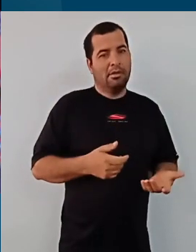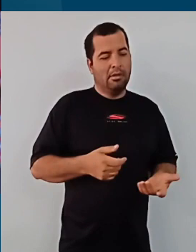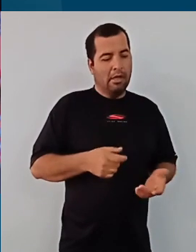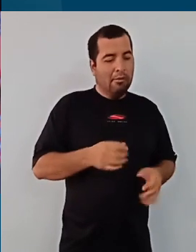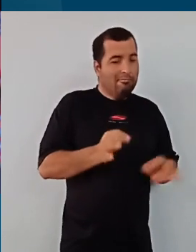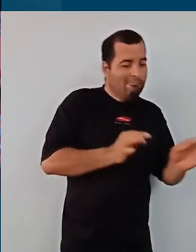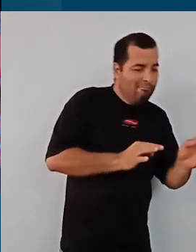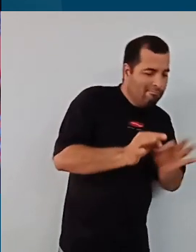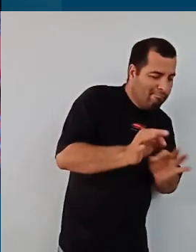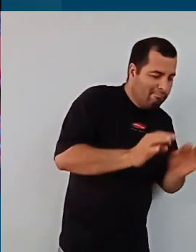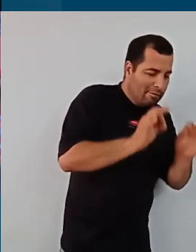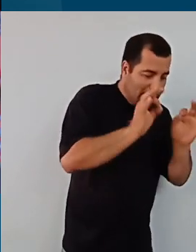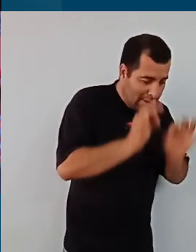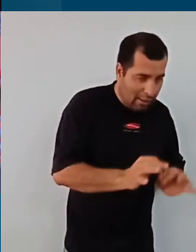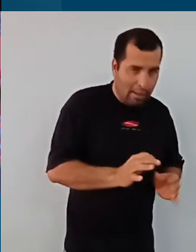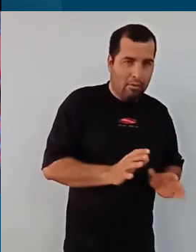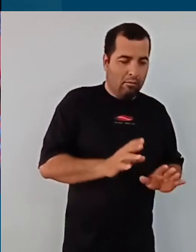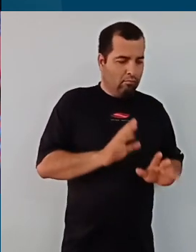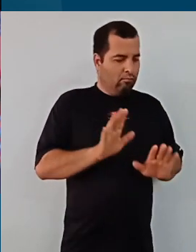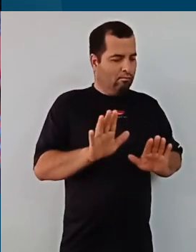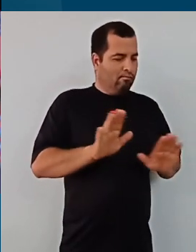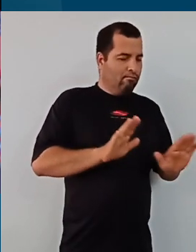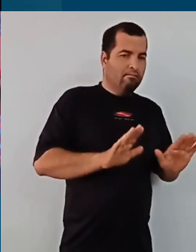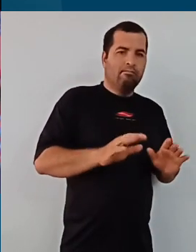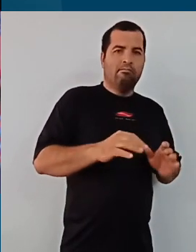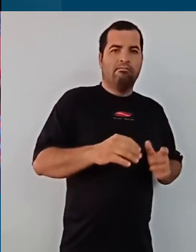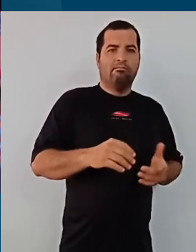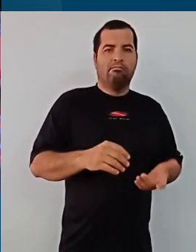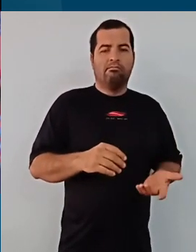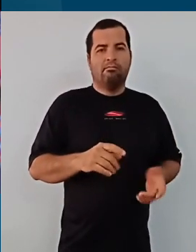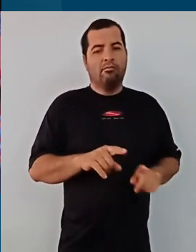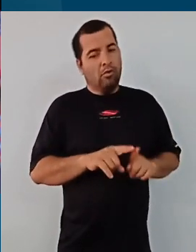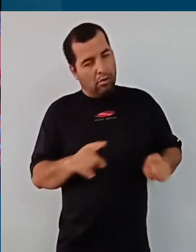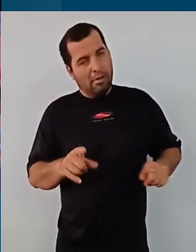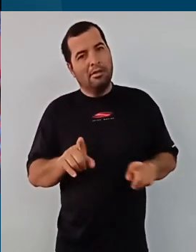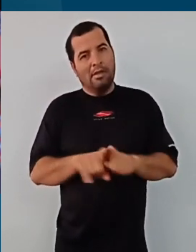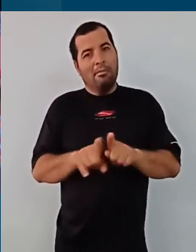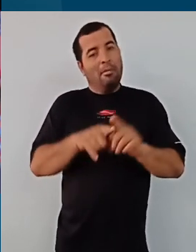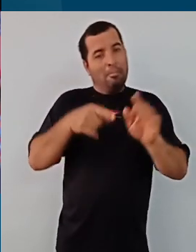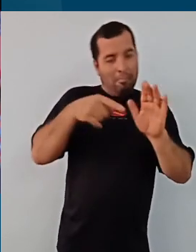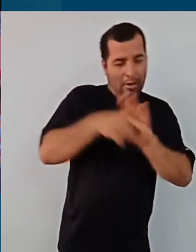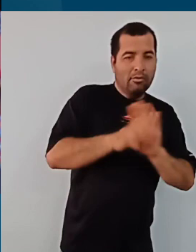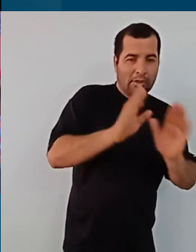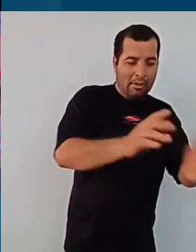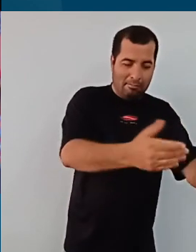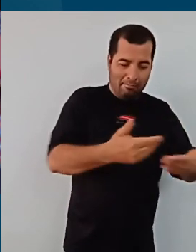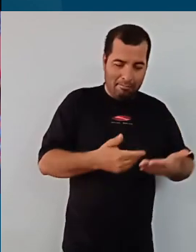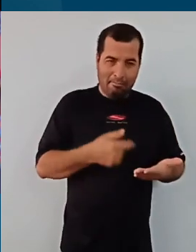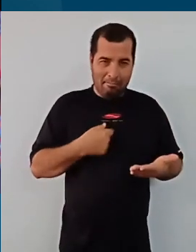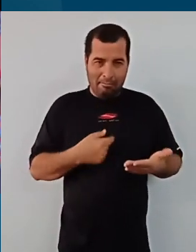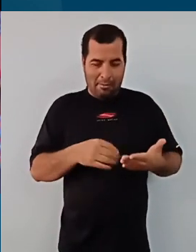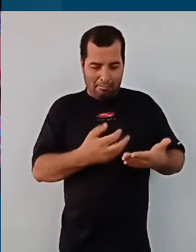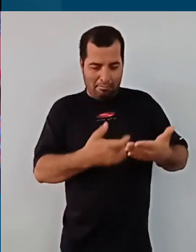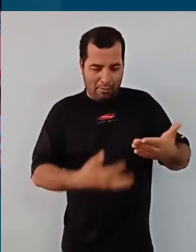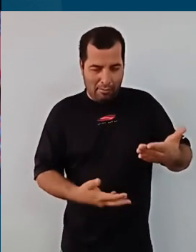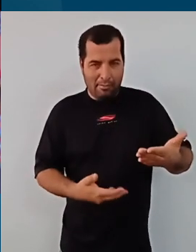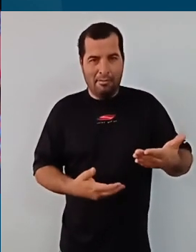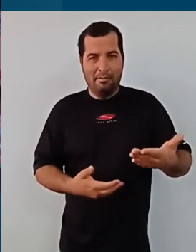muito cuidadoso, para a gente não simplesmente... E aí eu já vou entrar em algumas perguntas que foram feitas